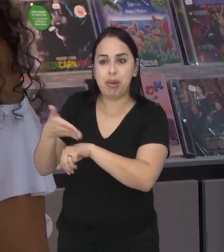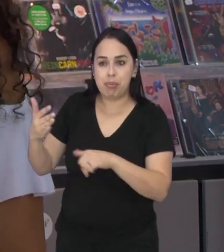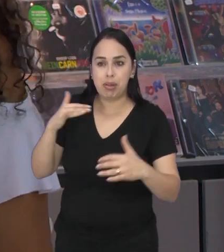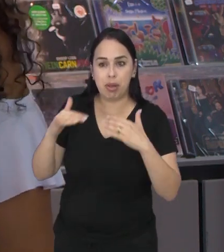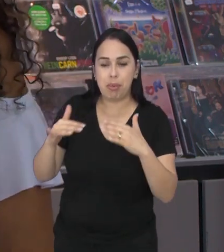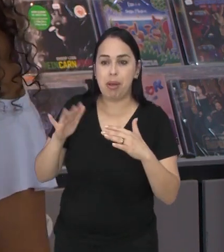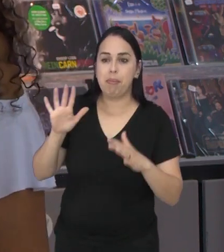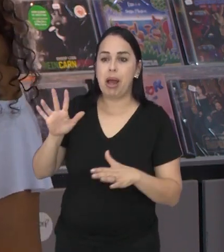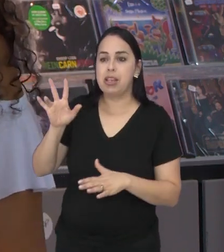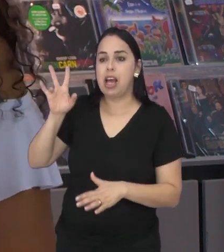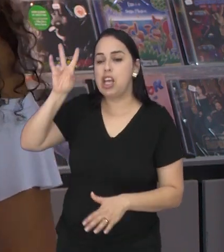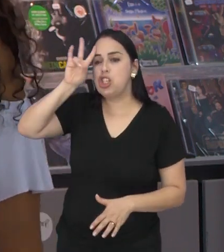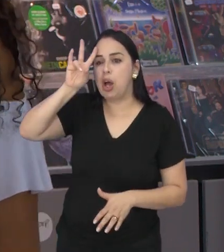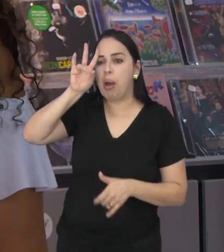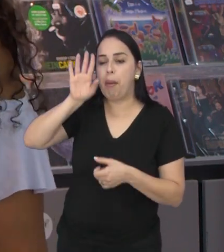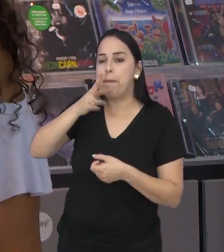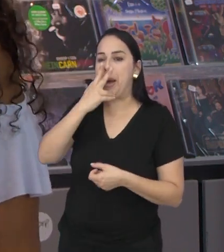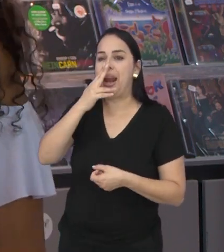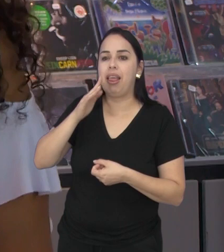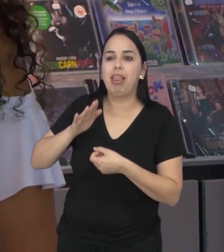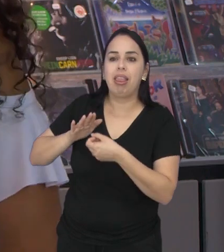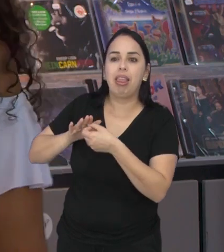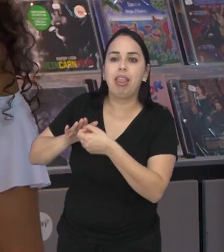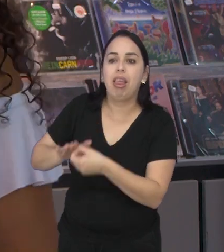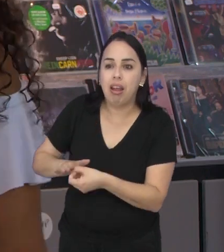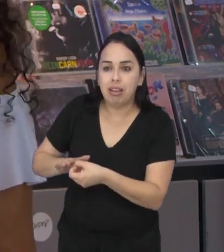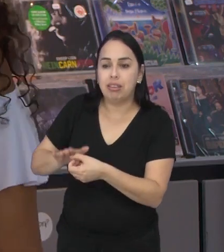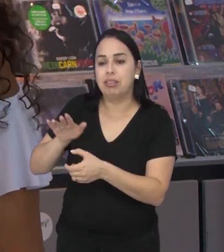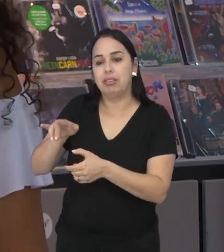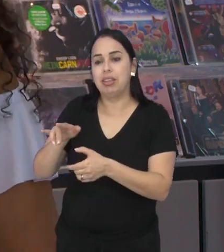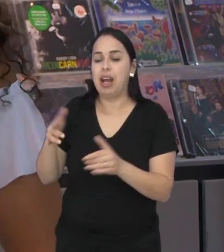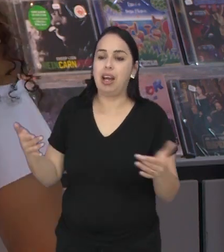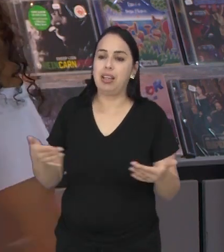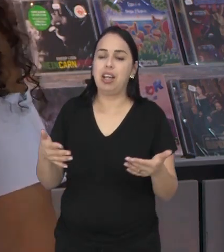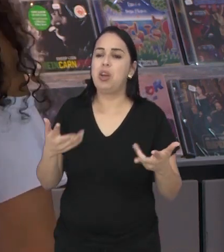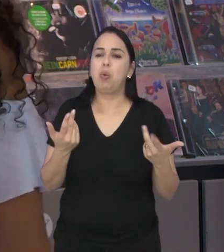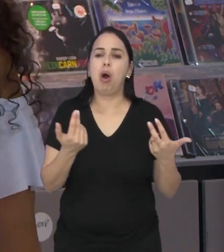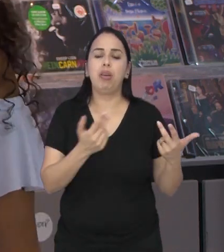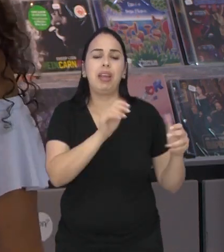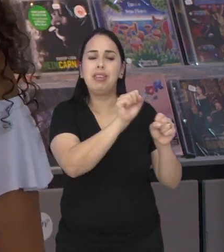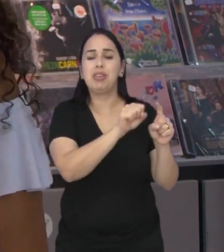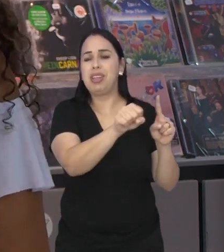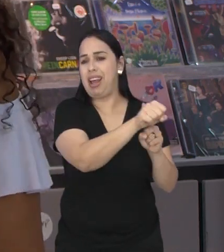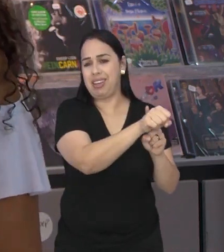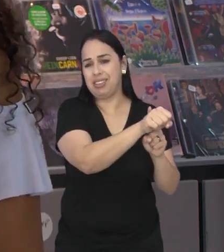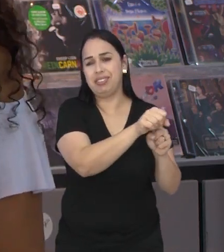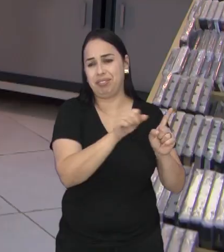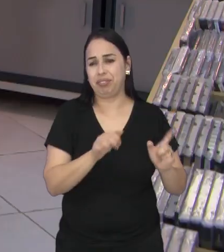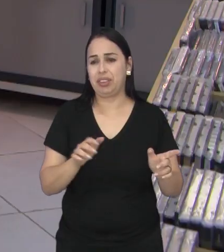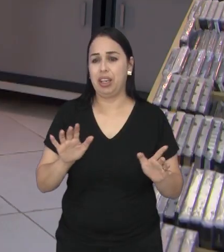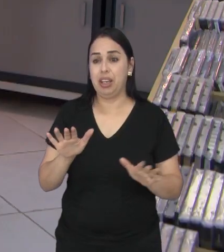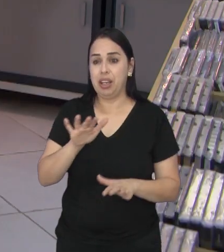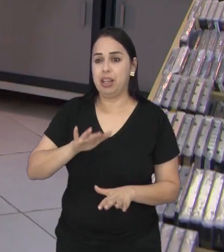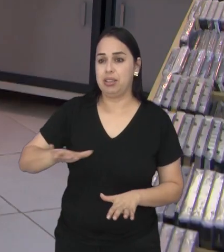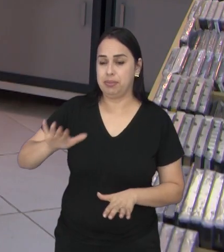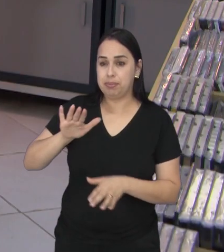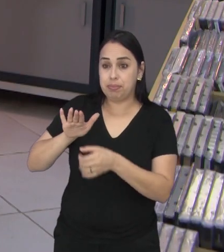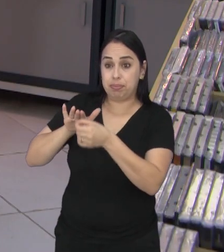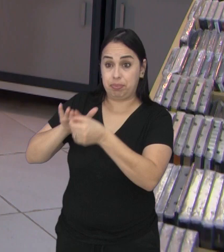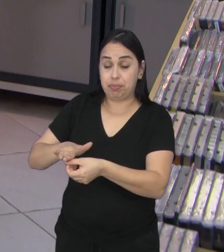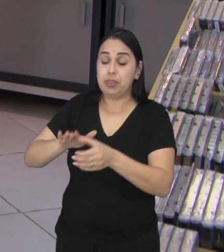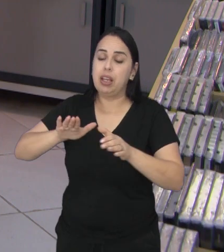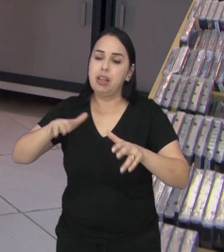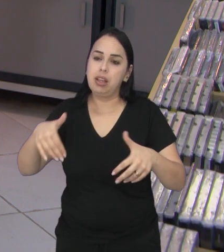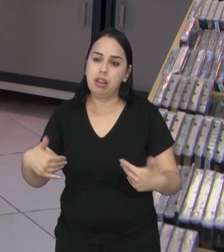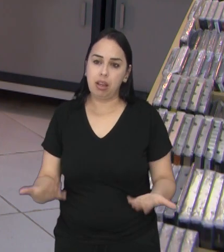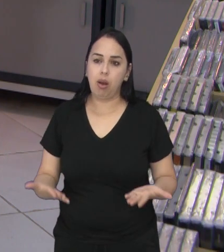dentro do movimento, a nossa história ela foi muito apagada, muito invisibilizada, enfim, como na sociedade de modo geral, né? Nós fomos muito